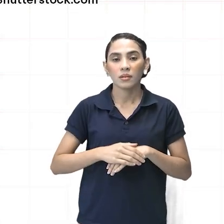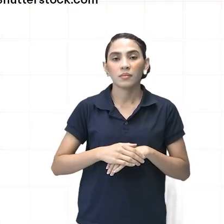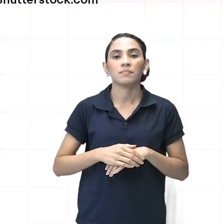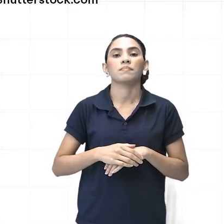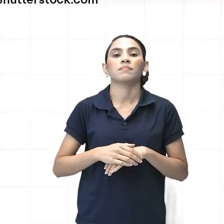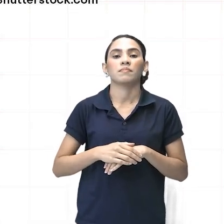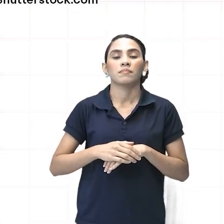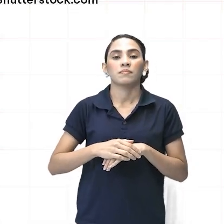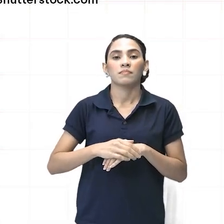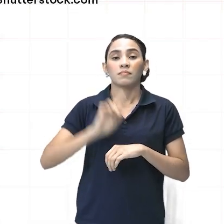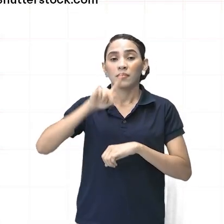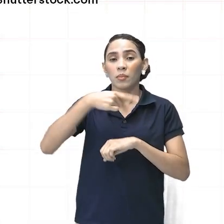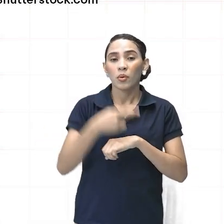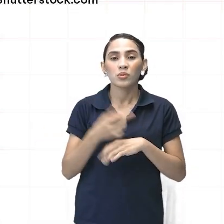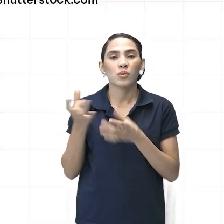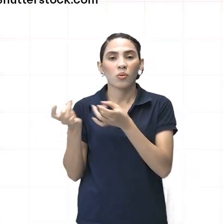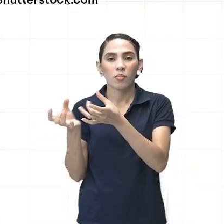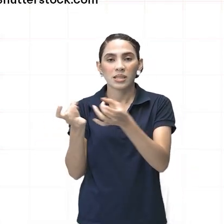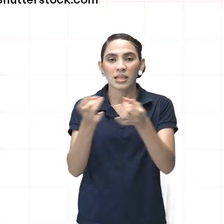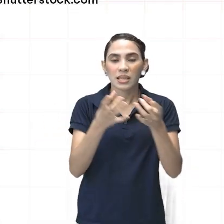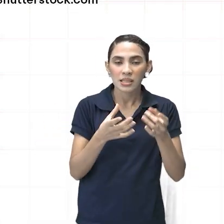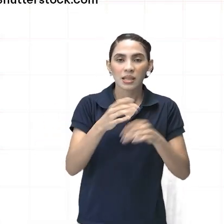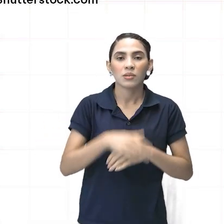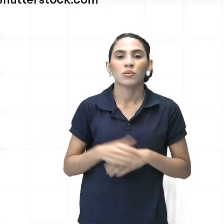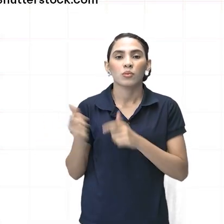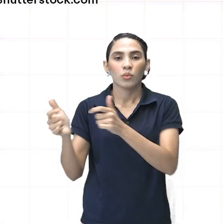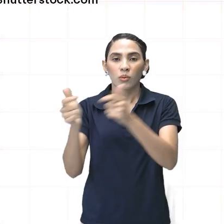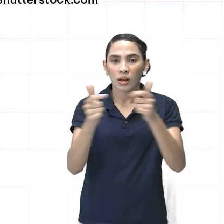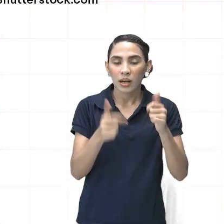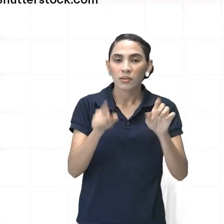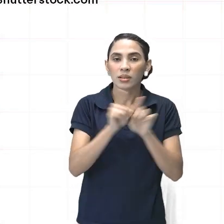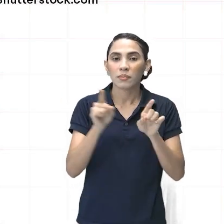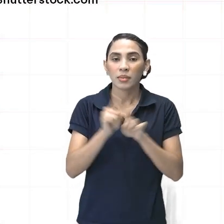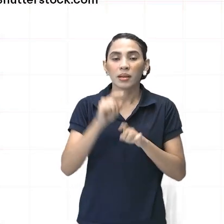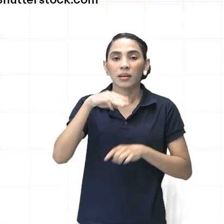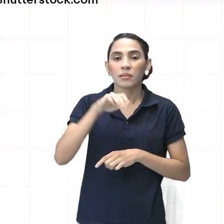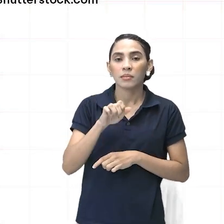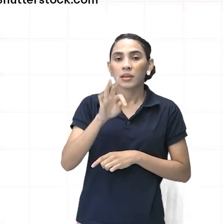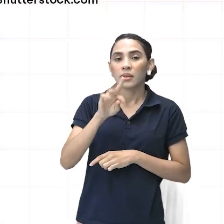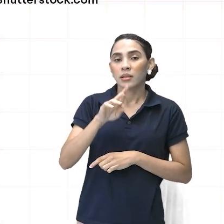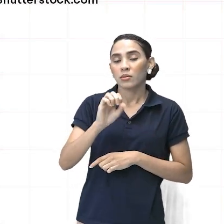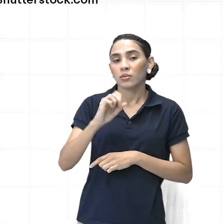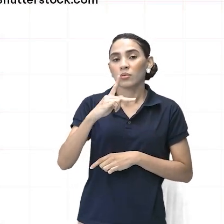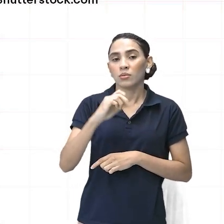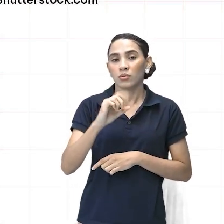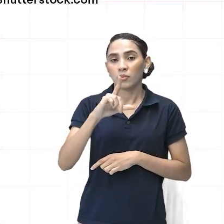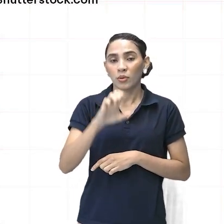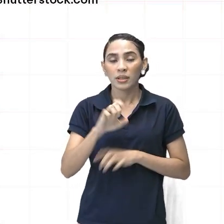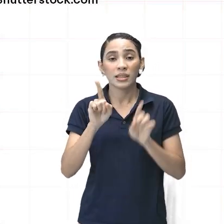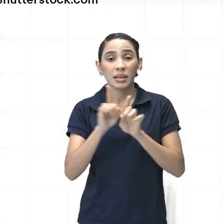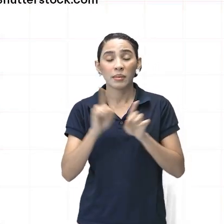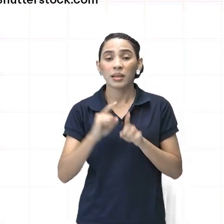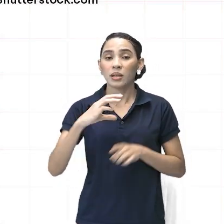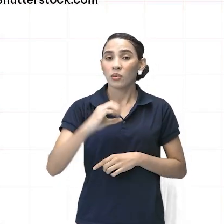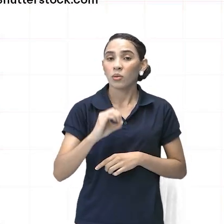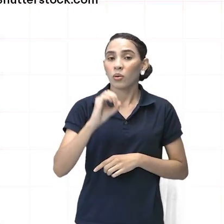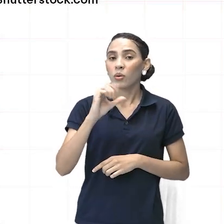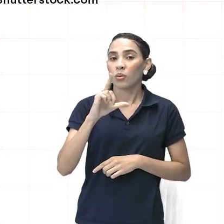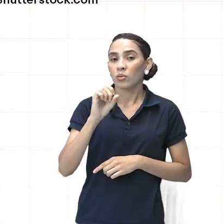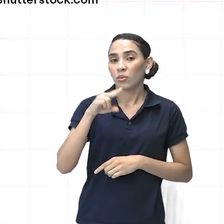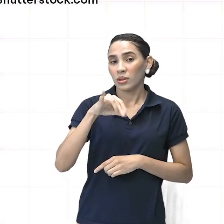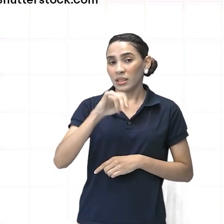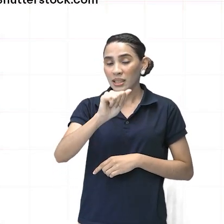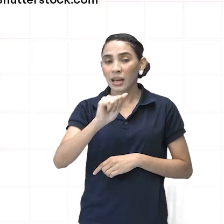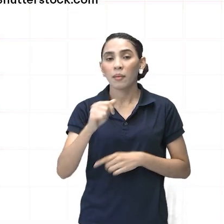pós aí, essa comercialização entre os lugares, né? Entre a metrópole e a colônia, A gente pode verificar